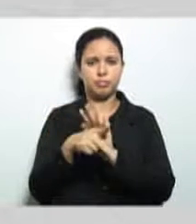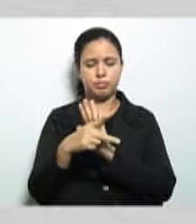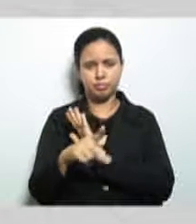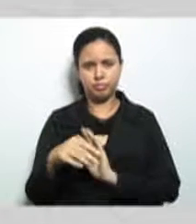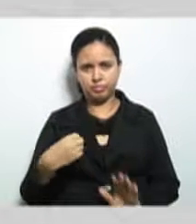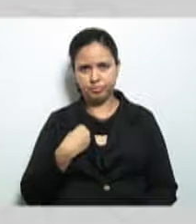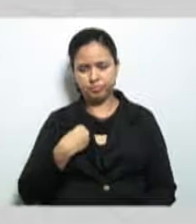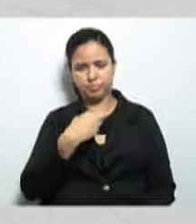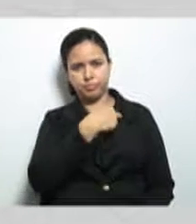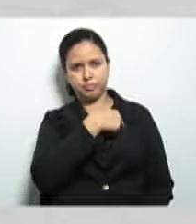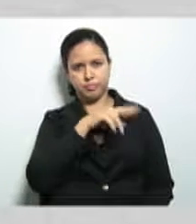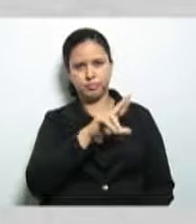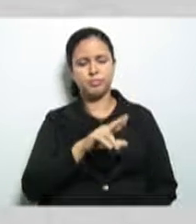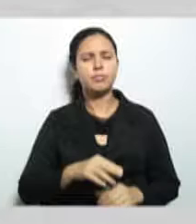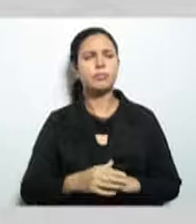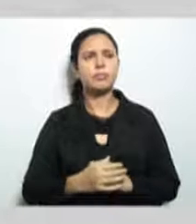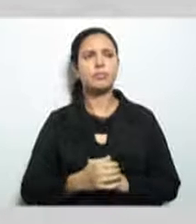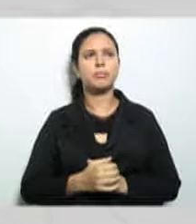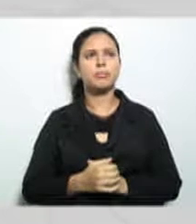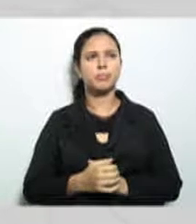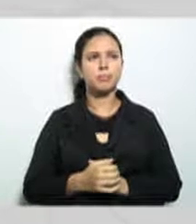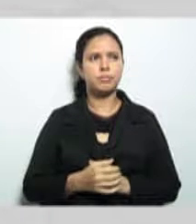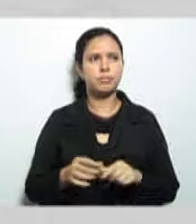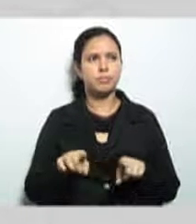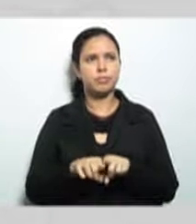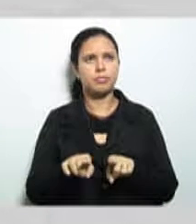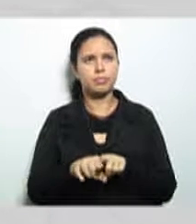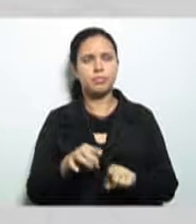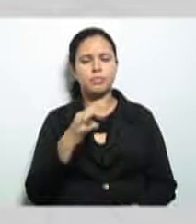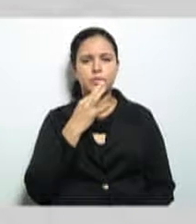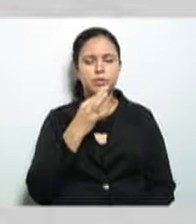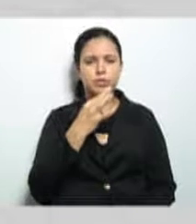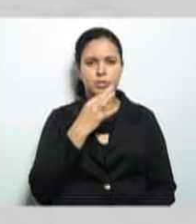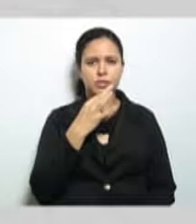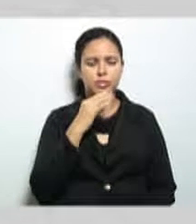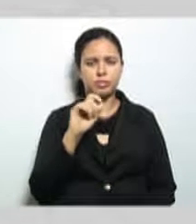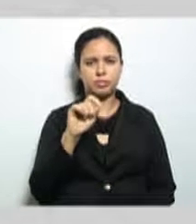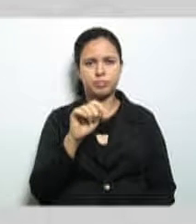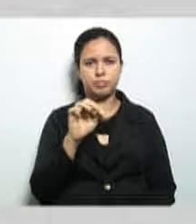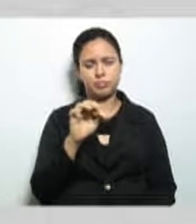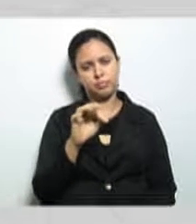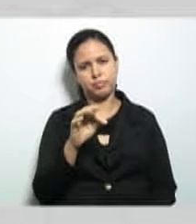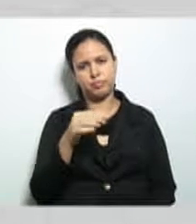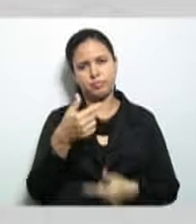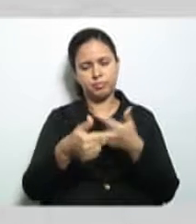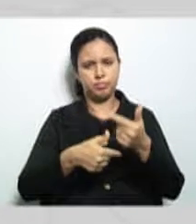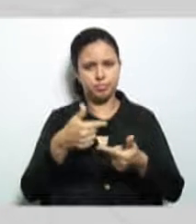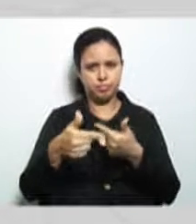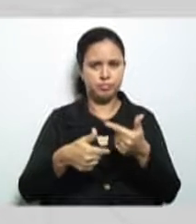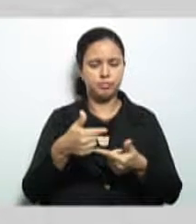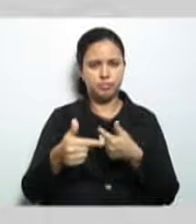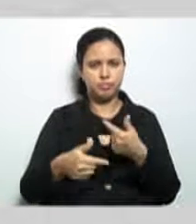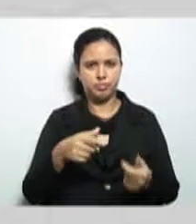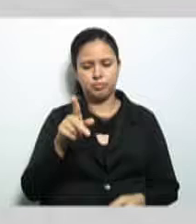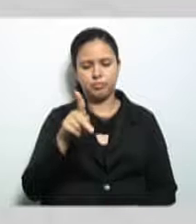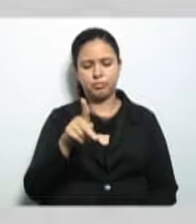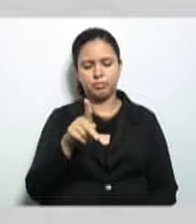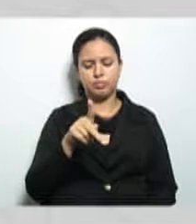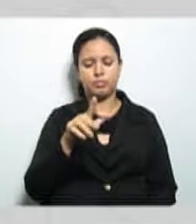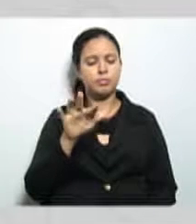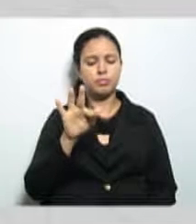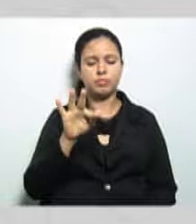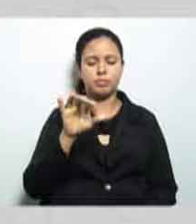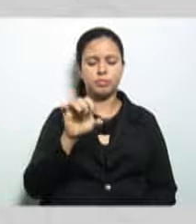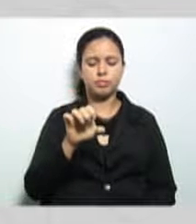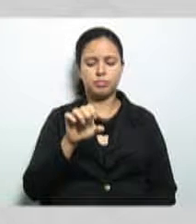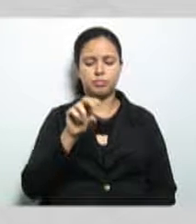Em seguida, nós conhecemos também o modo de produção feudal, bastante presente no cristianismo medieval,